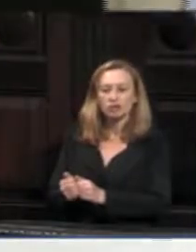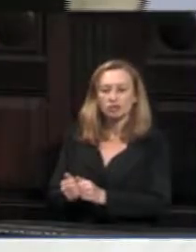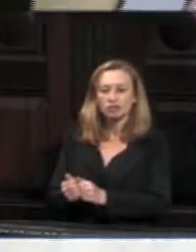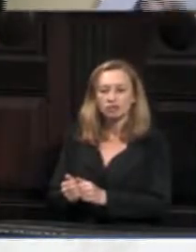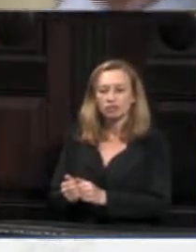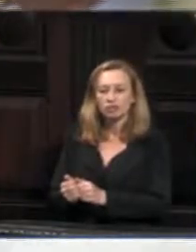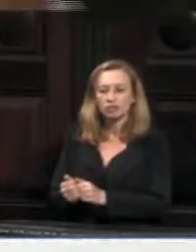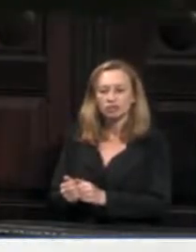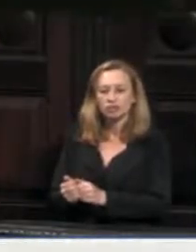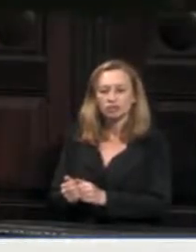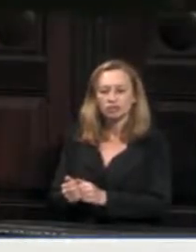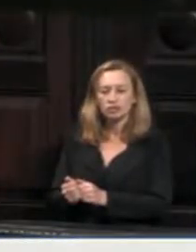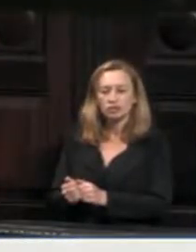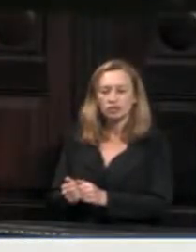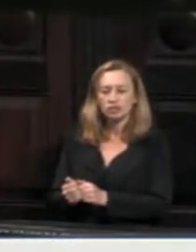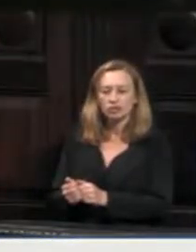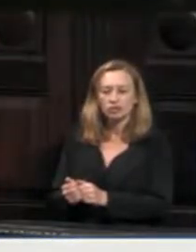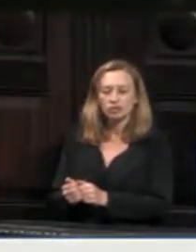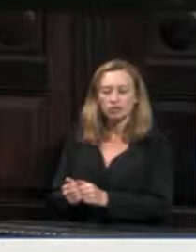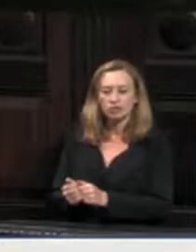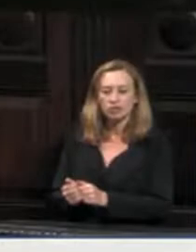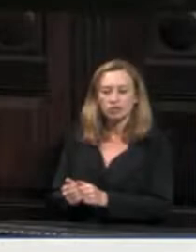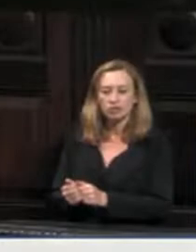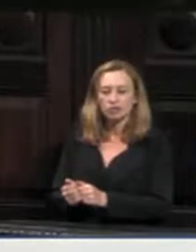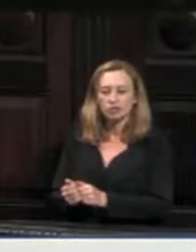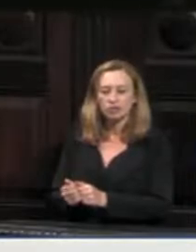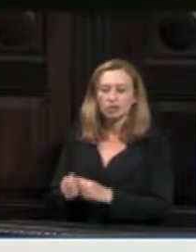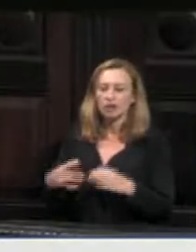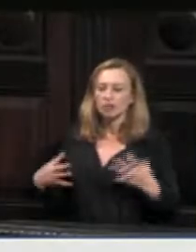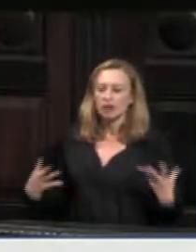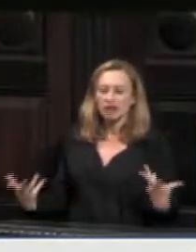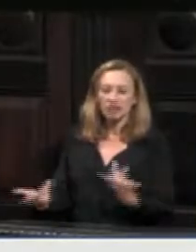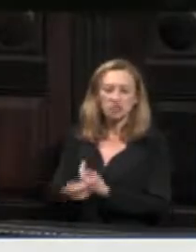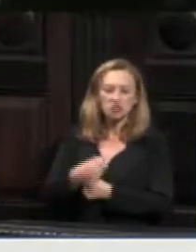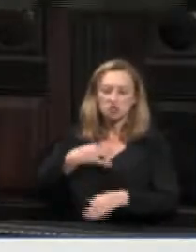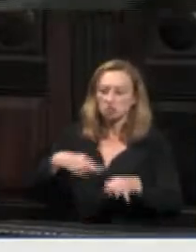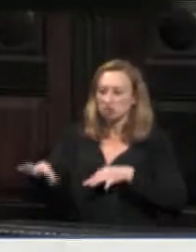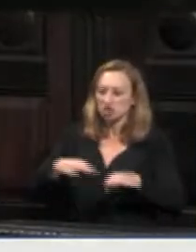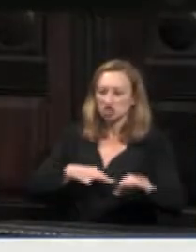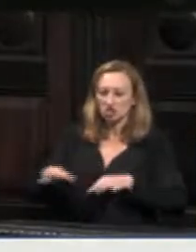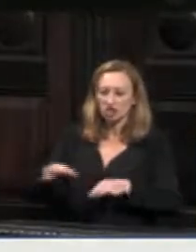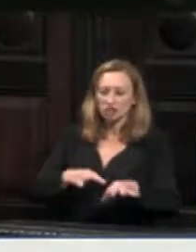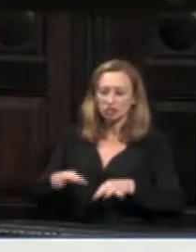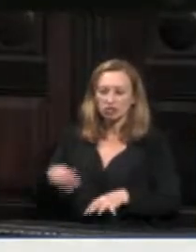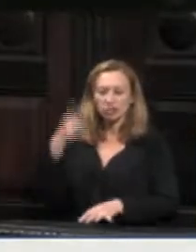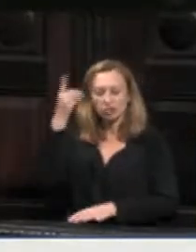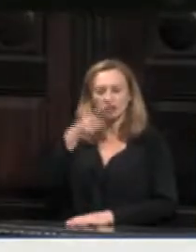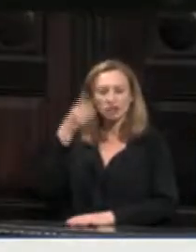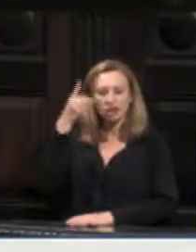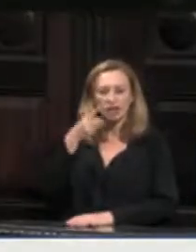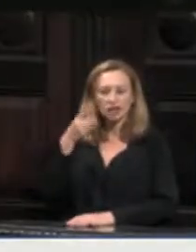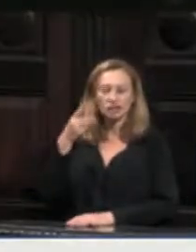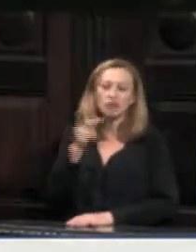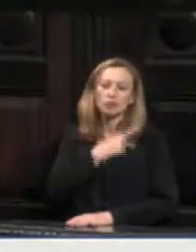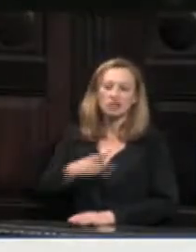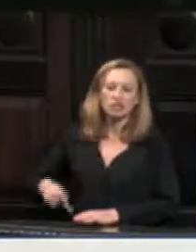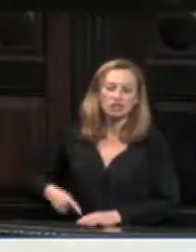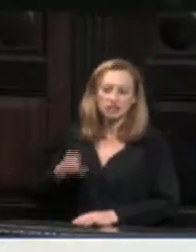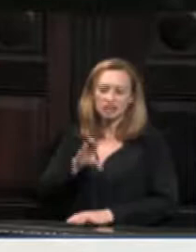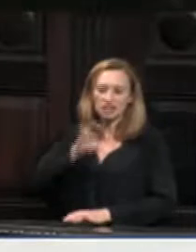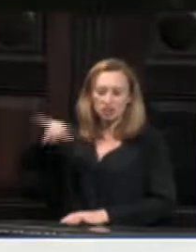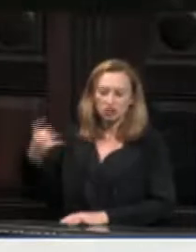mérito o precioso e bem elaborado parecer do deputado presidente da